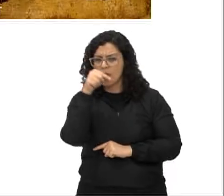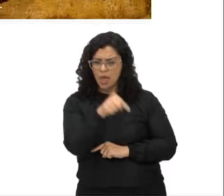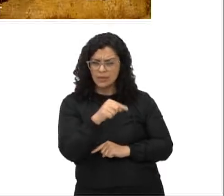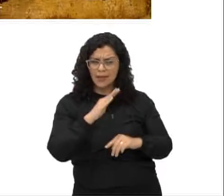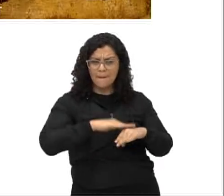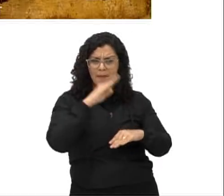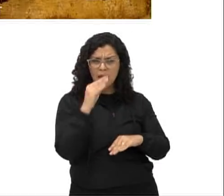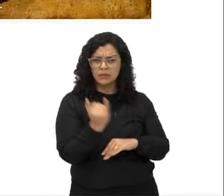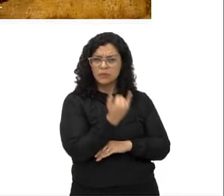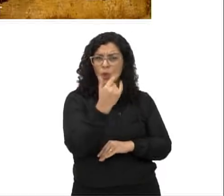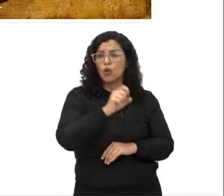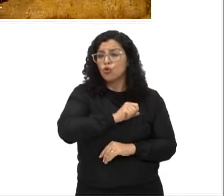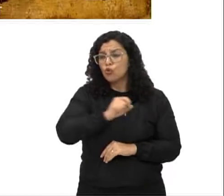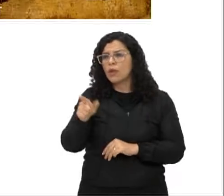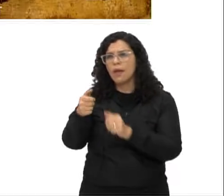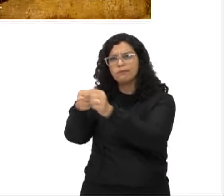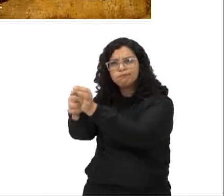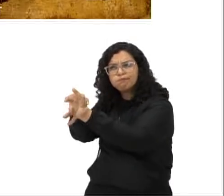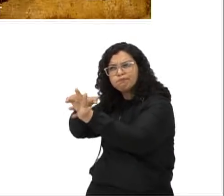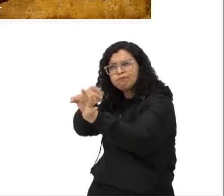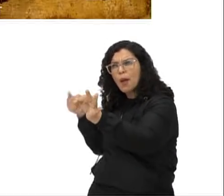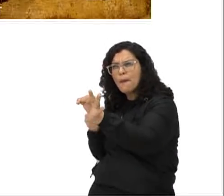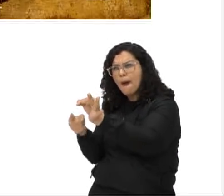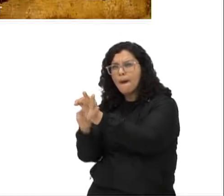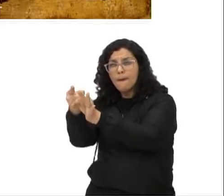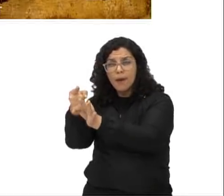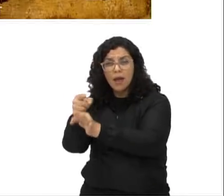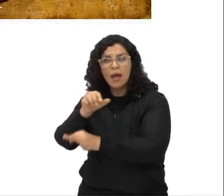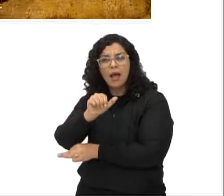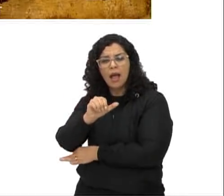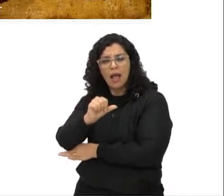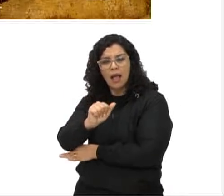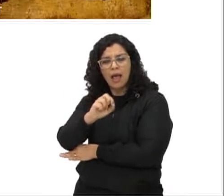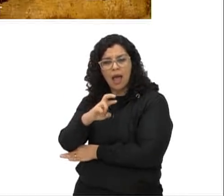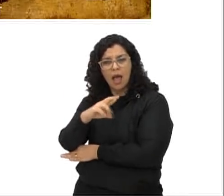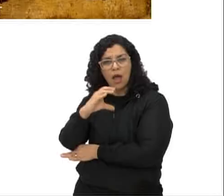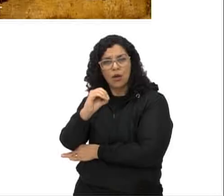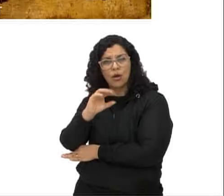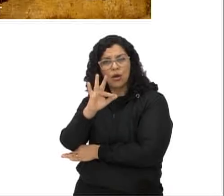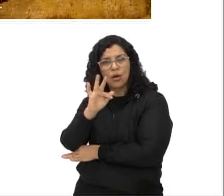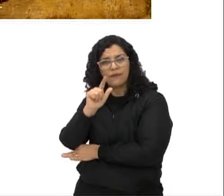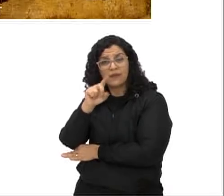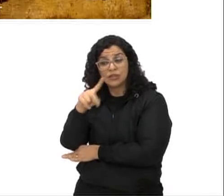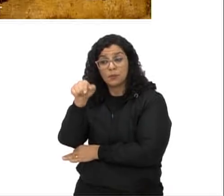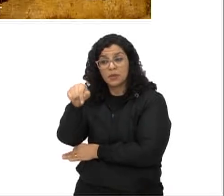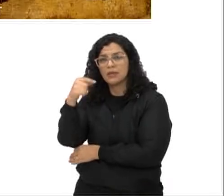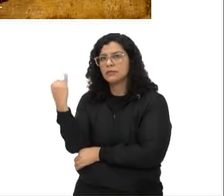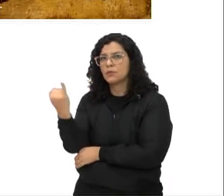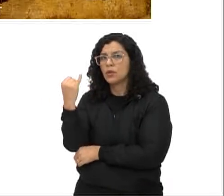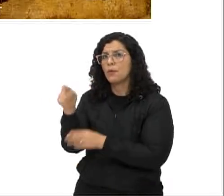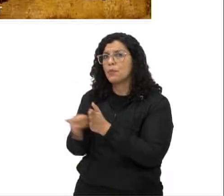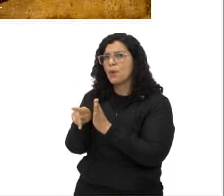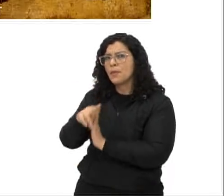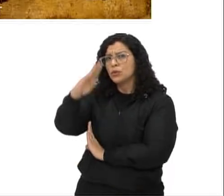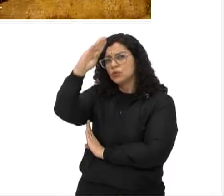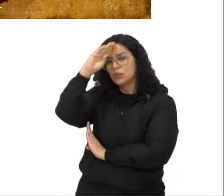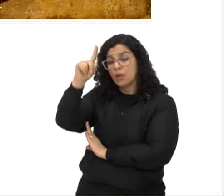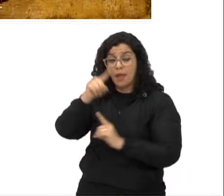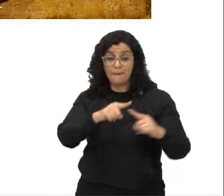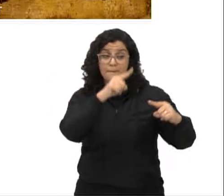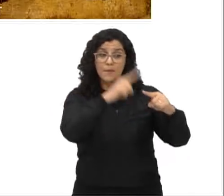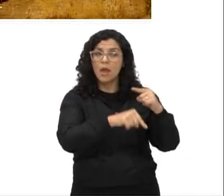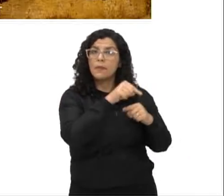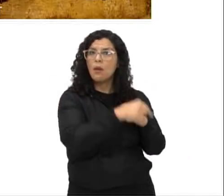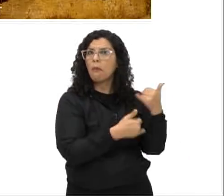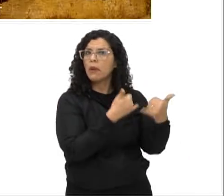superasse o arco e flecha, esporte que na época tinha uma importância militar muito grande. A proibição